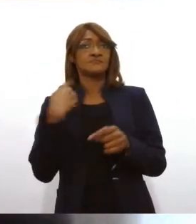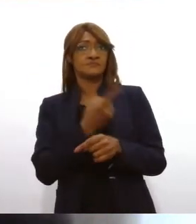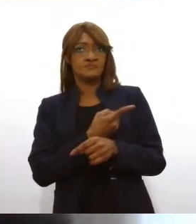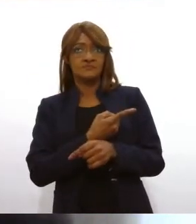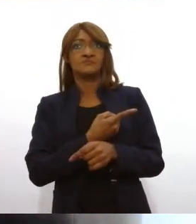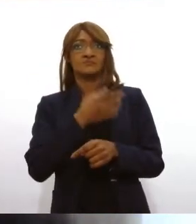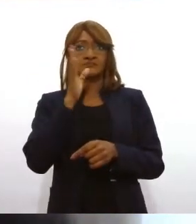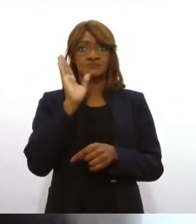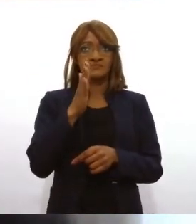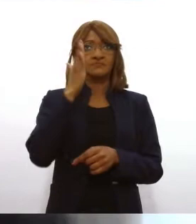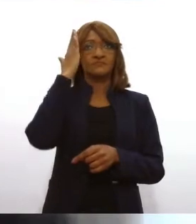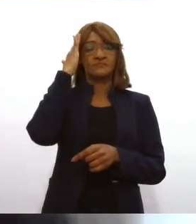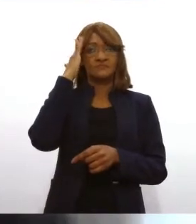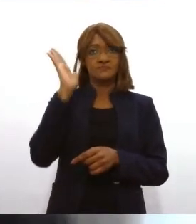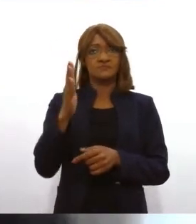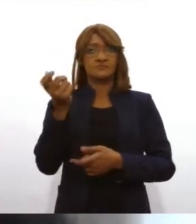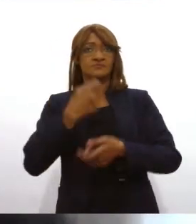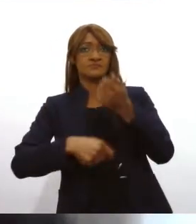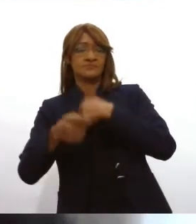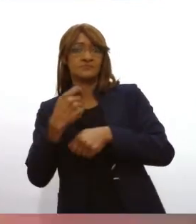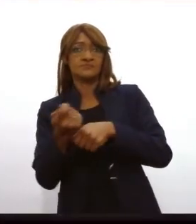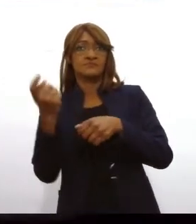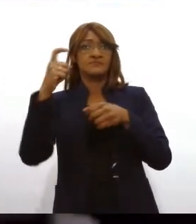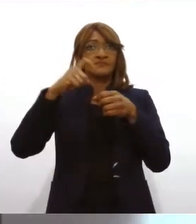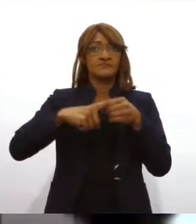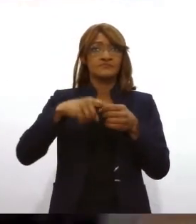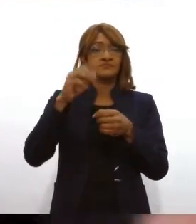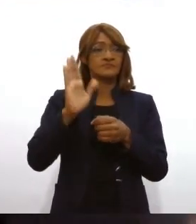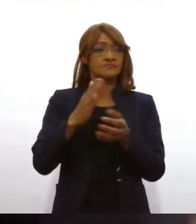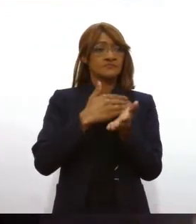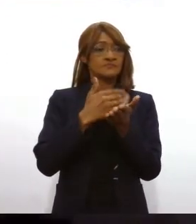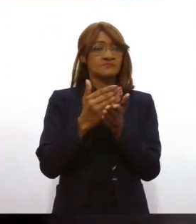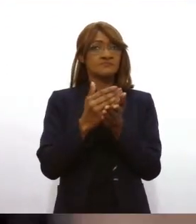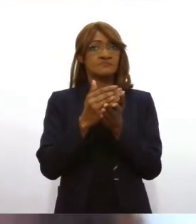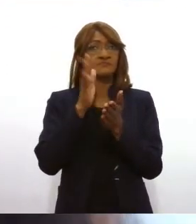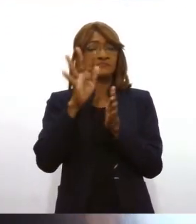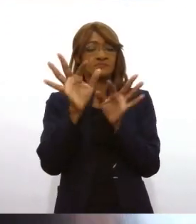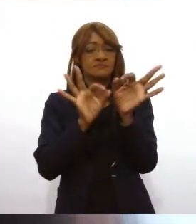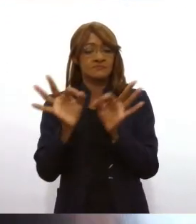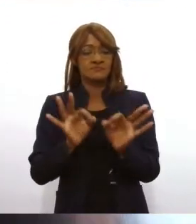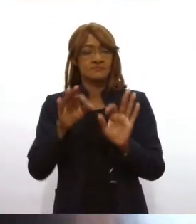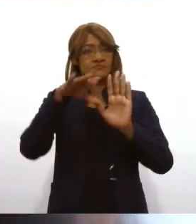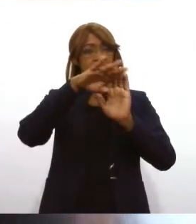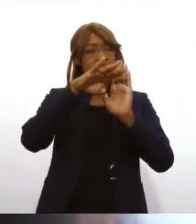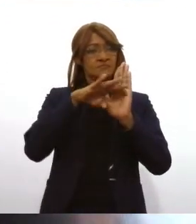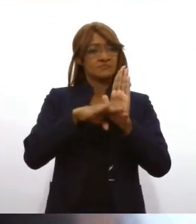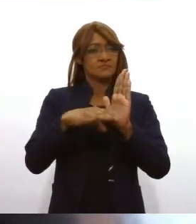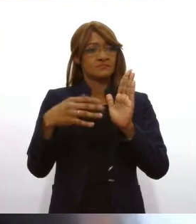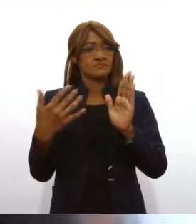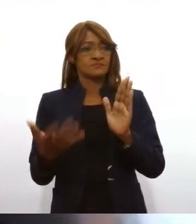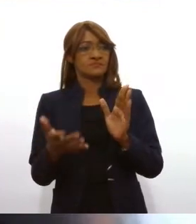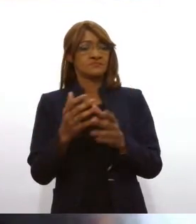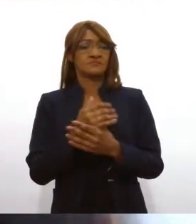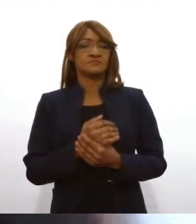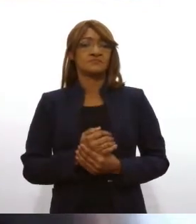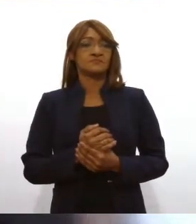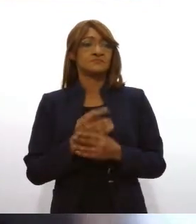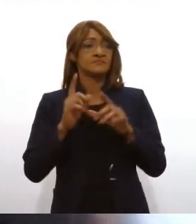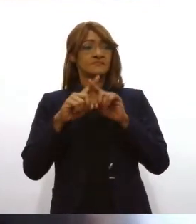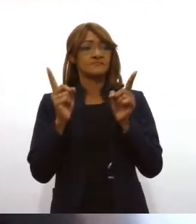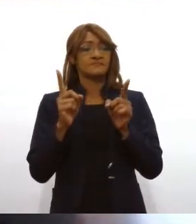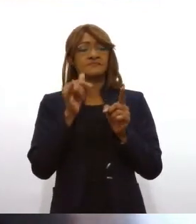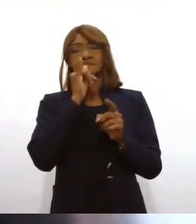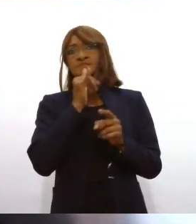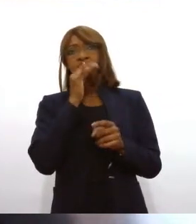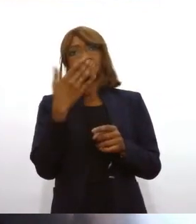que a economia começou a voltar ainda que timidamente, começa a se programar. Obviamente vai existir um hiato, mas pode-se, por exemplo,